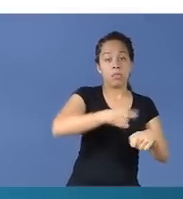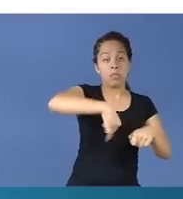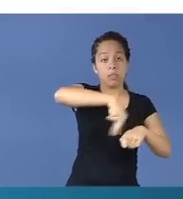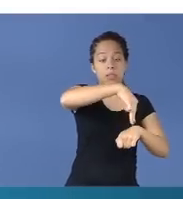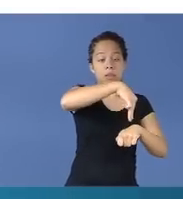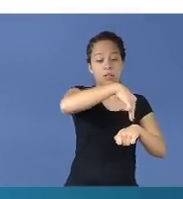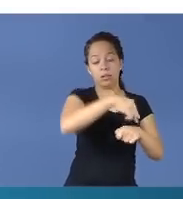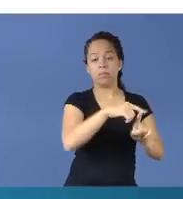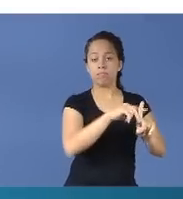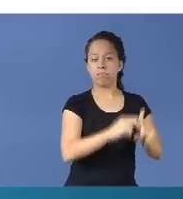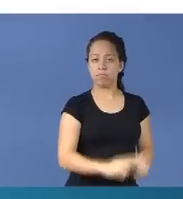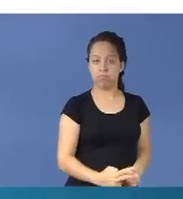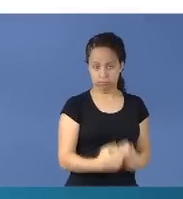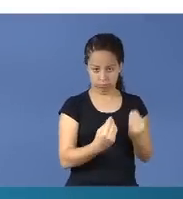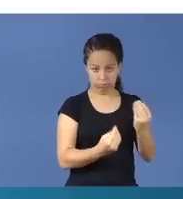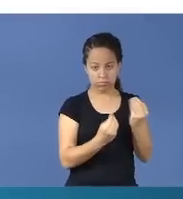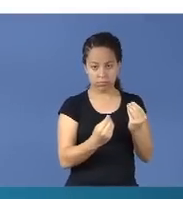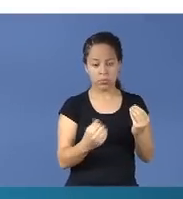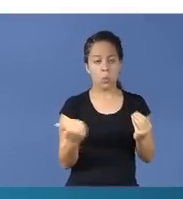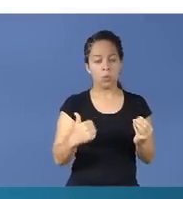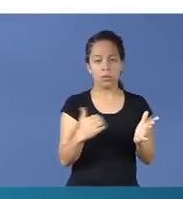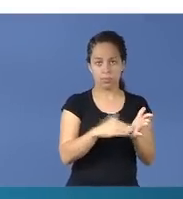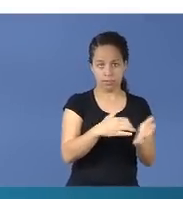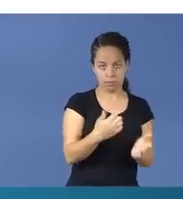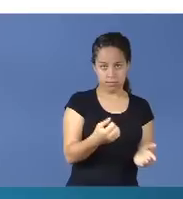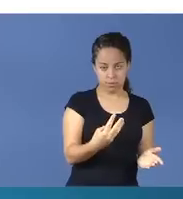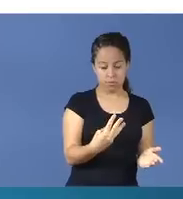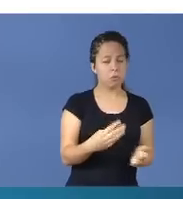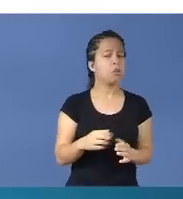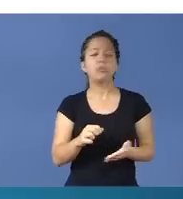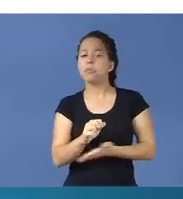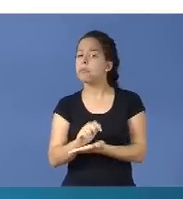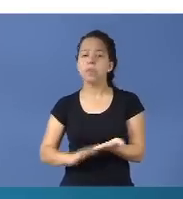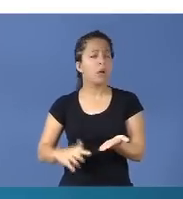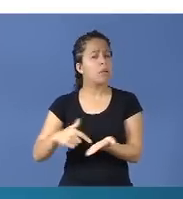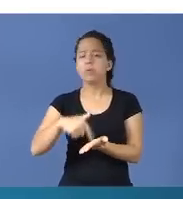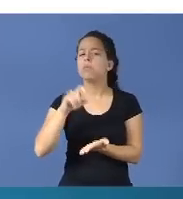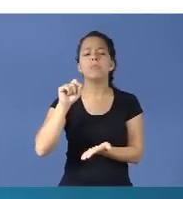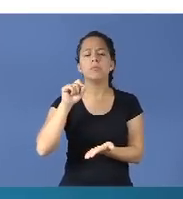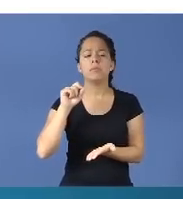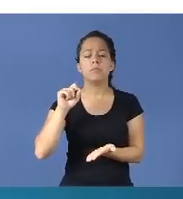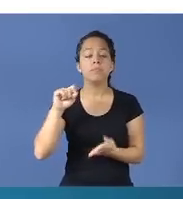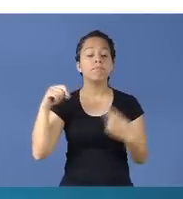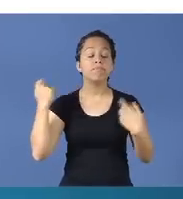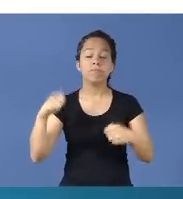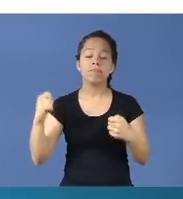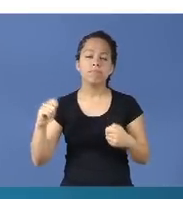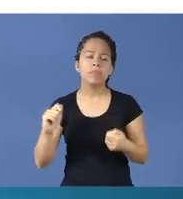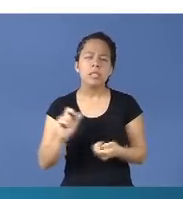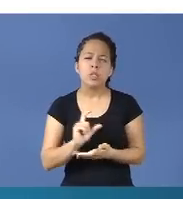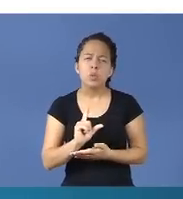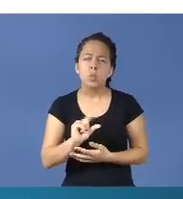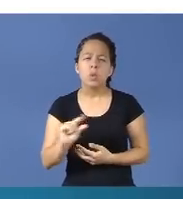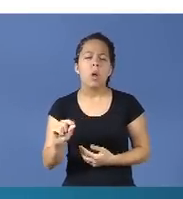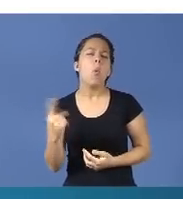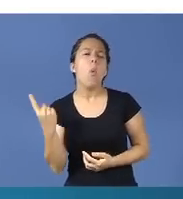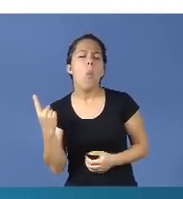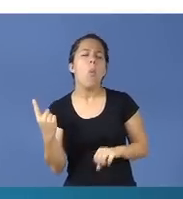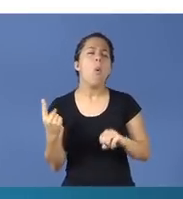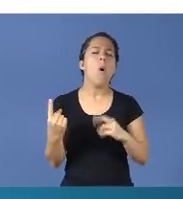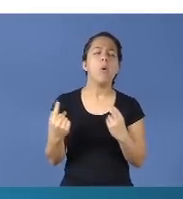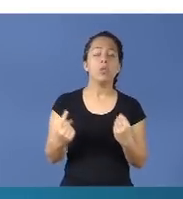capítulos 11 a 13. A tarefa é a seguinte. Destaque um ou dois versículos